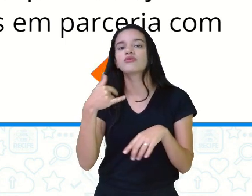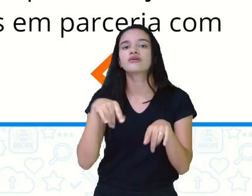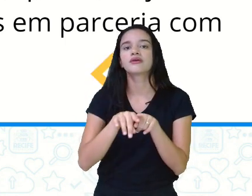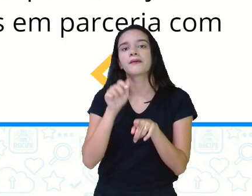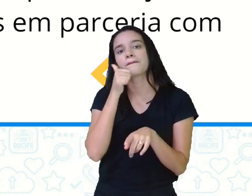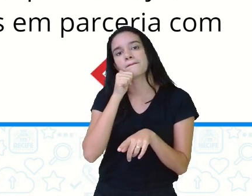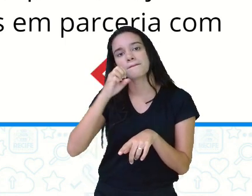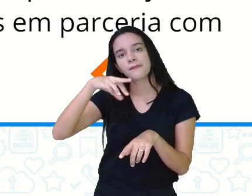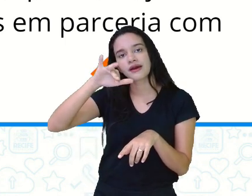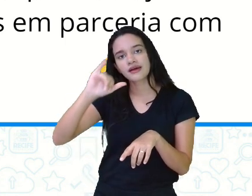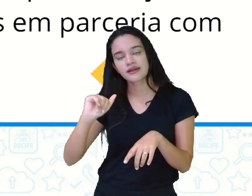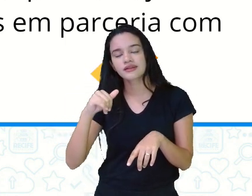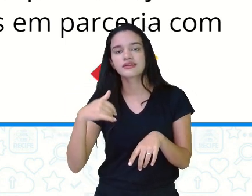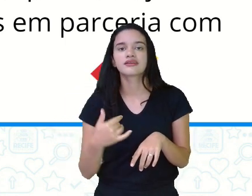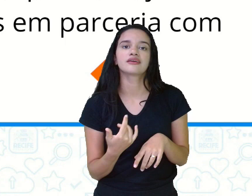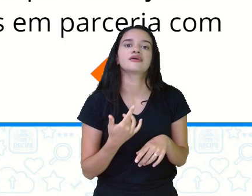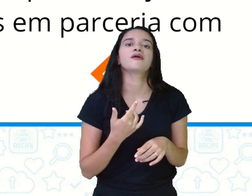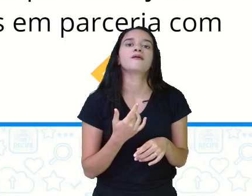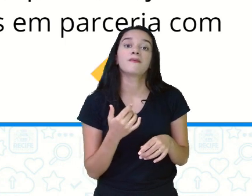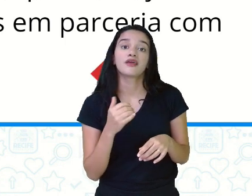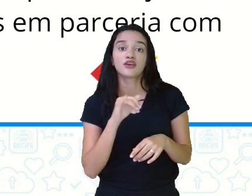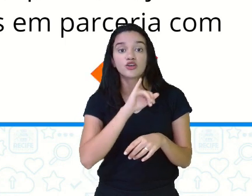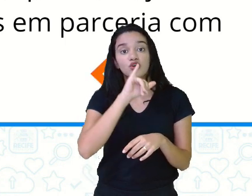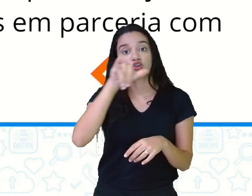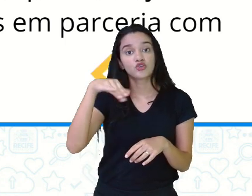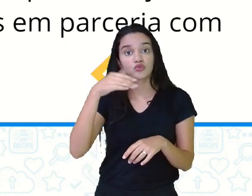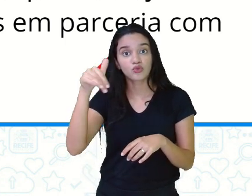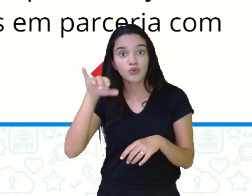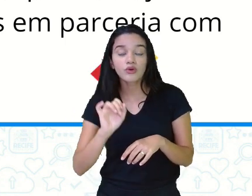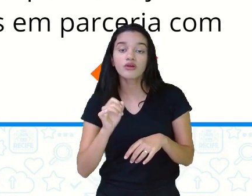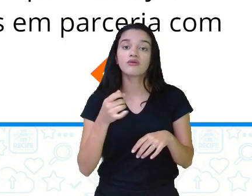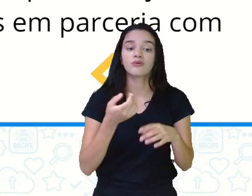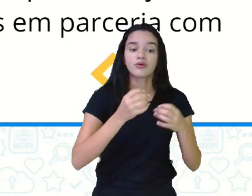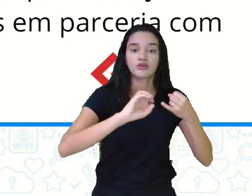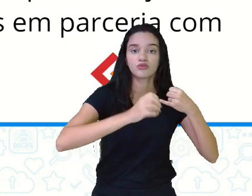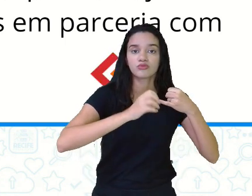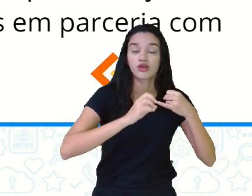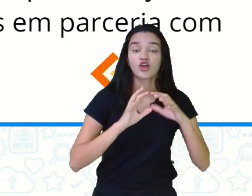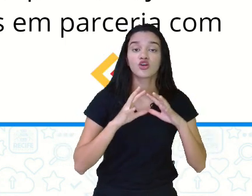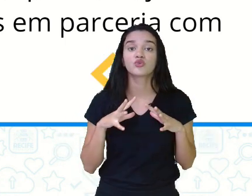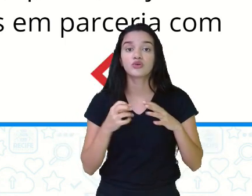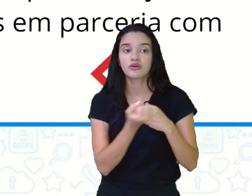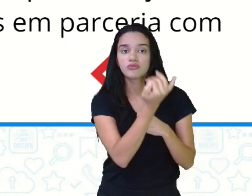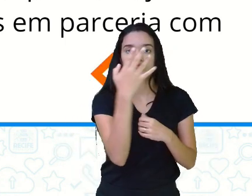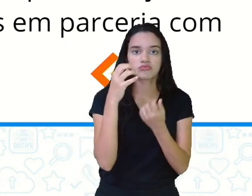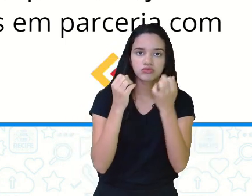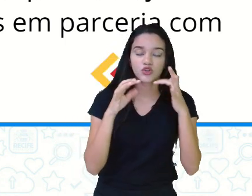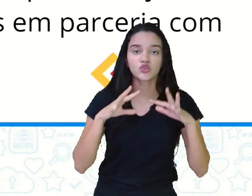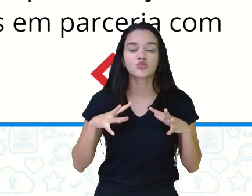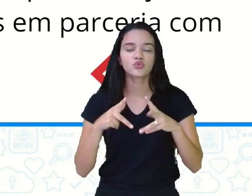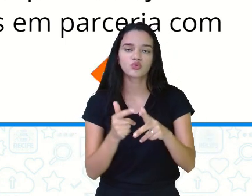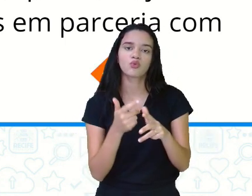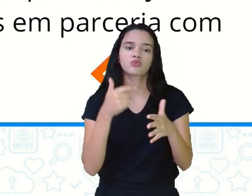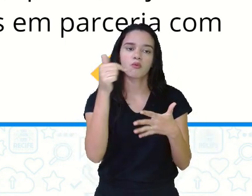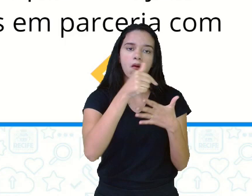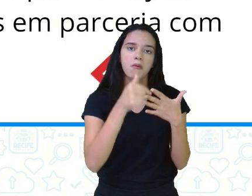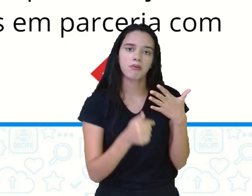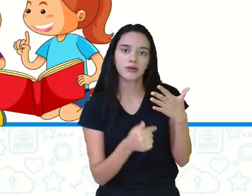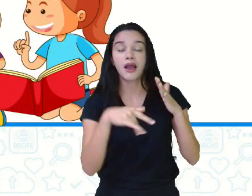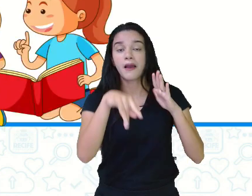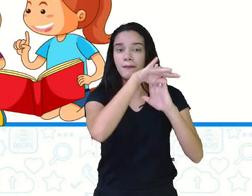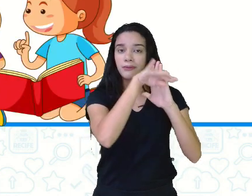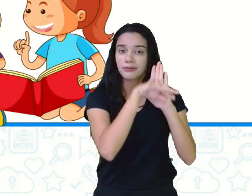33 Porquinhos, João e os Pés de Feijão. Todos os livros citados foram escritos em parceria com Marcos